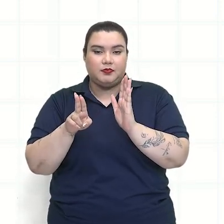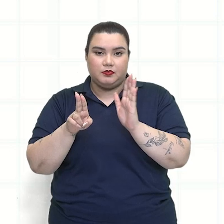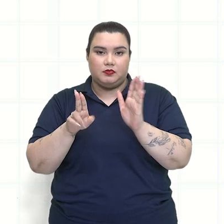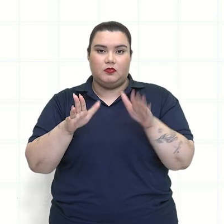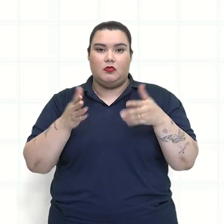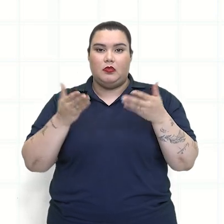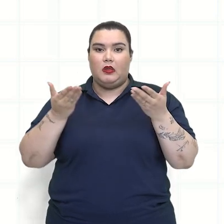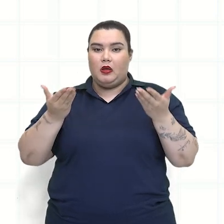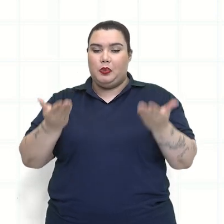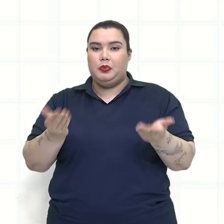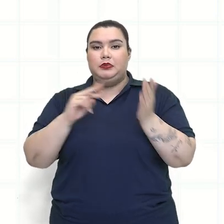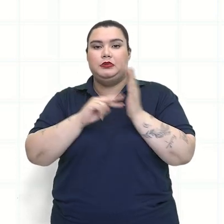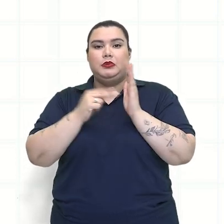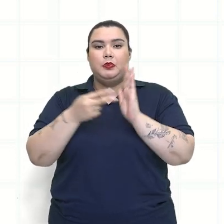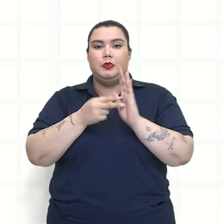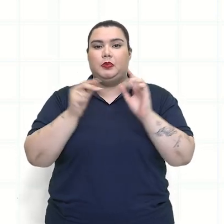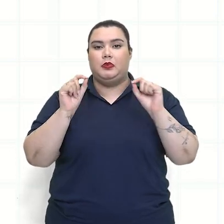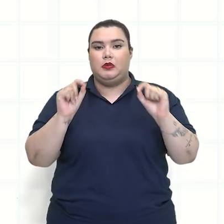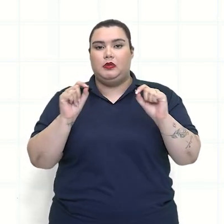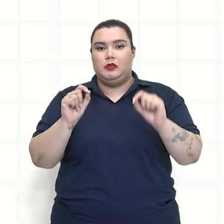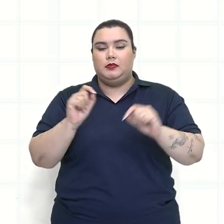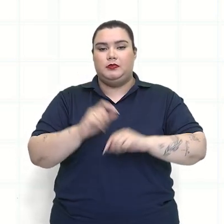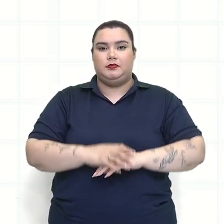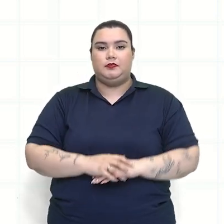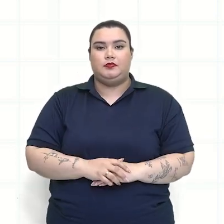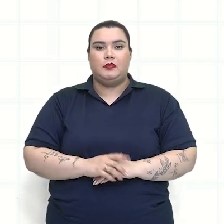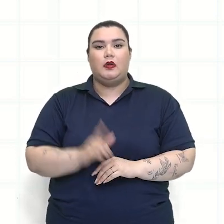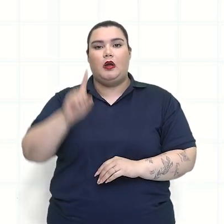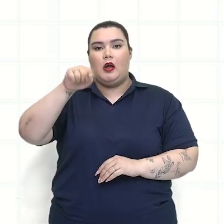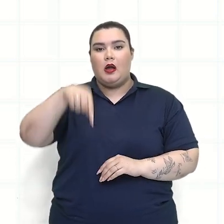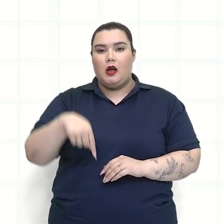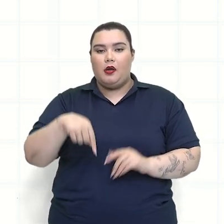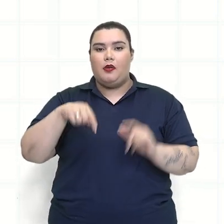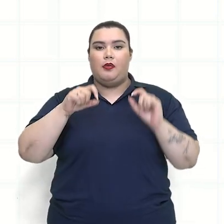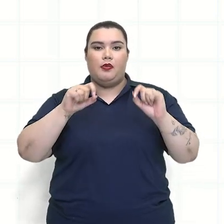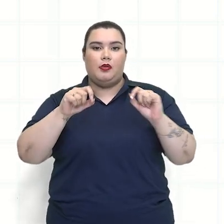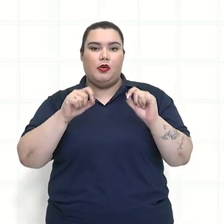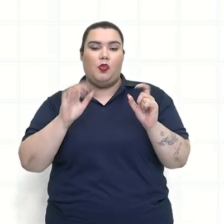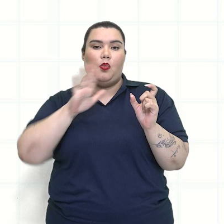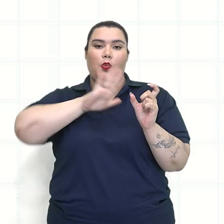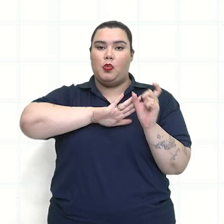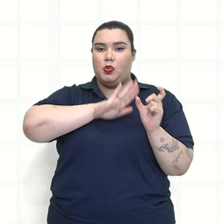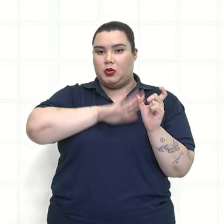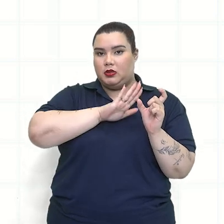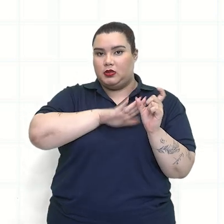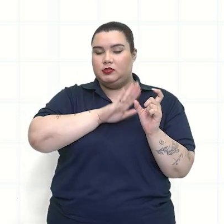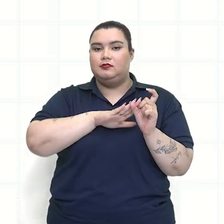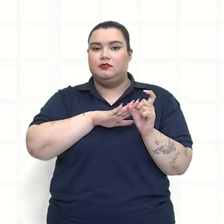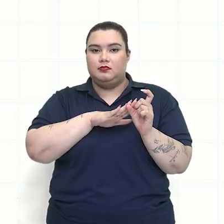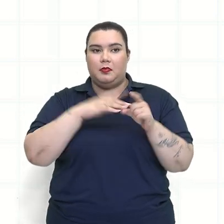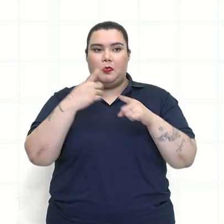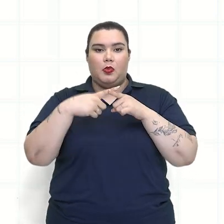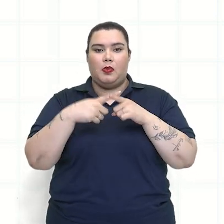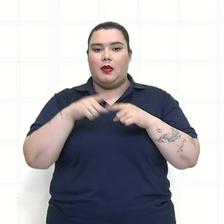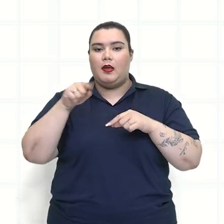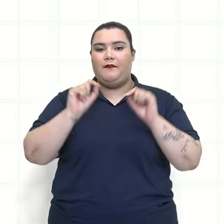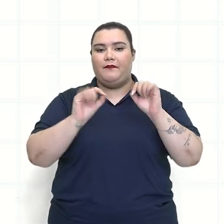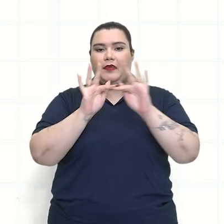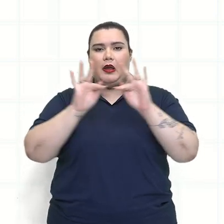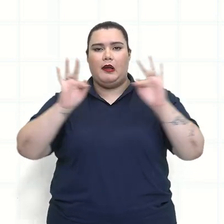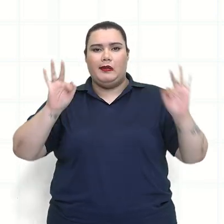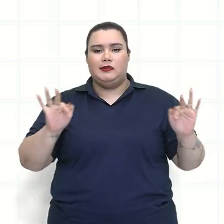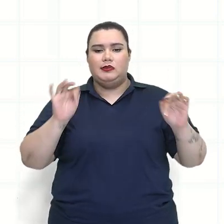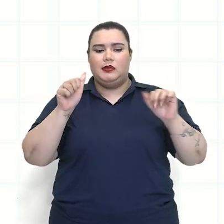verdade, eu estou usando no seu sentido conotativo, quando eu digo vão cegos